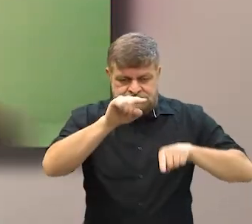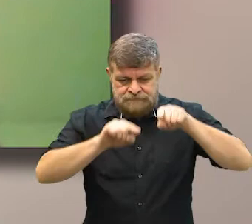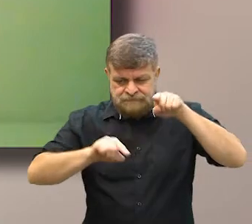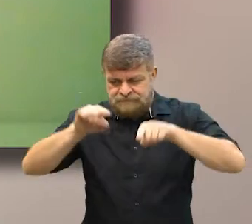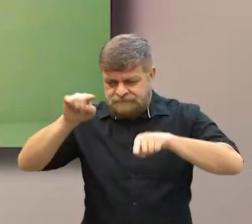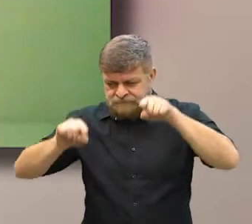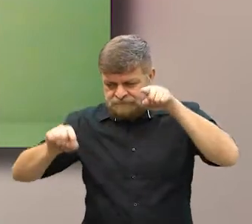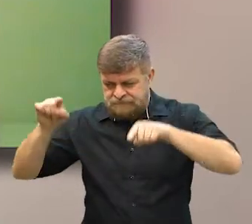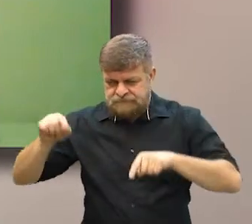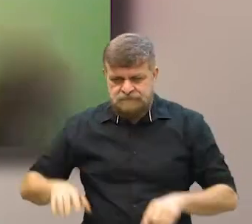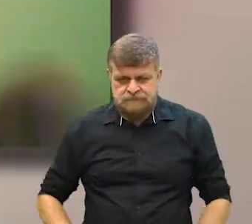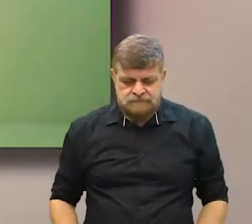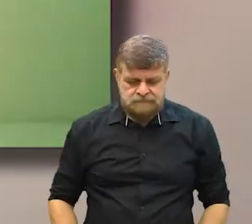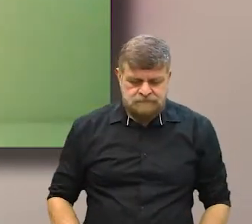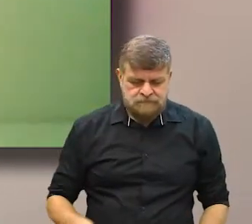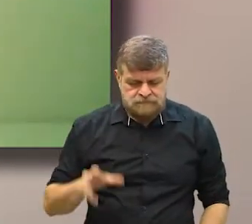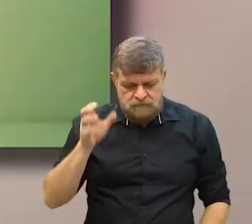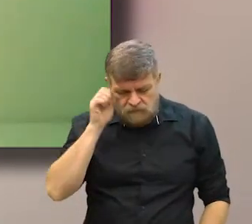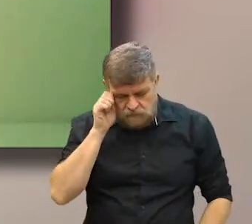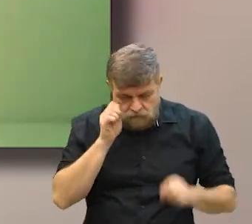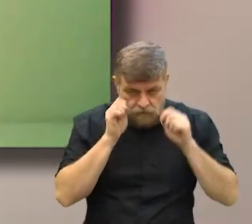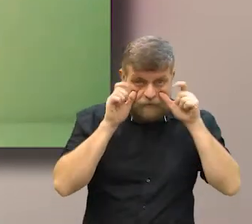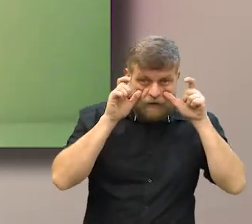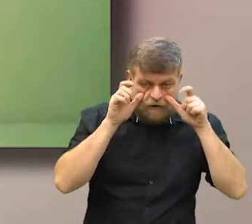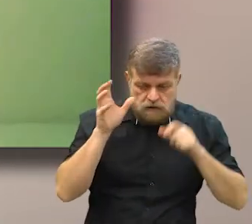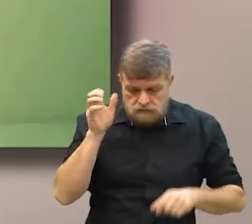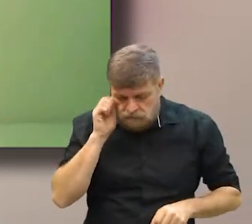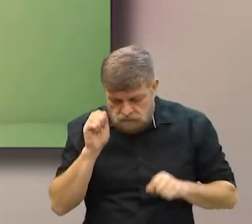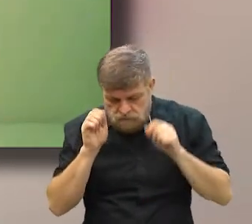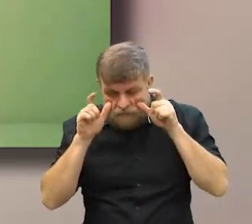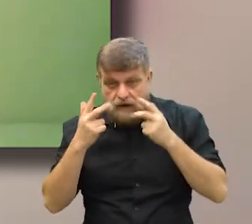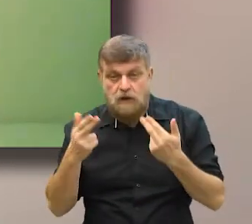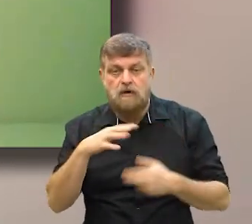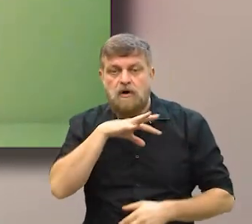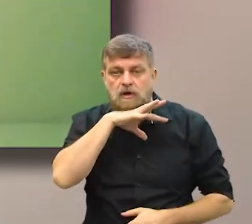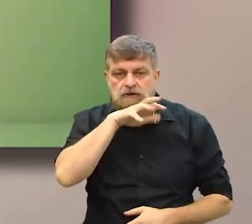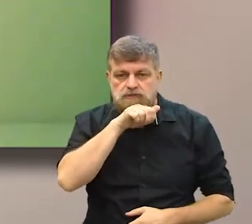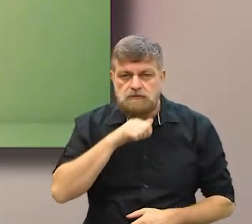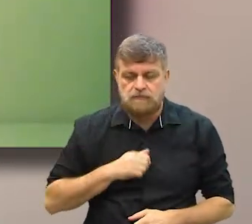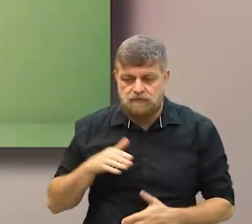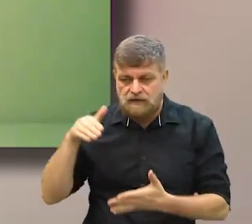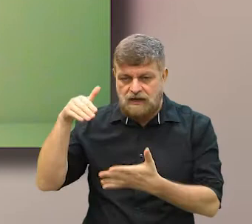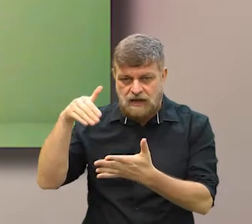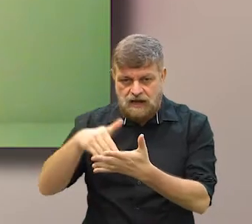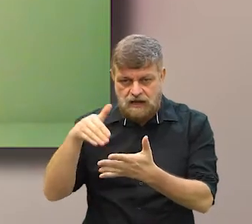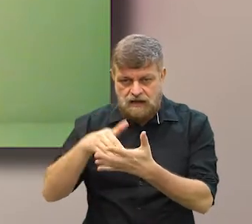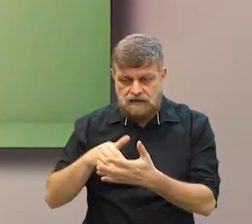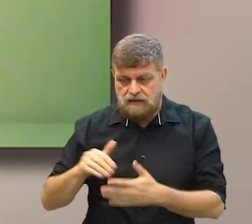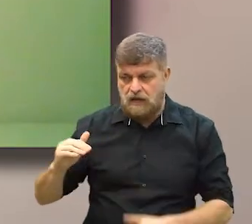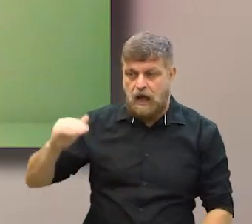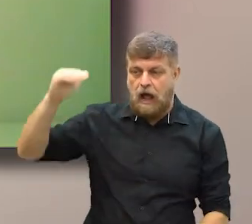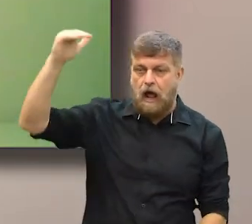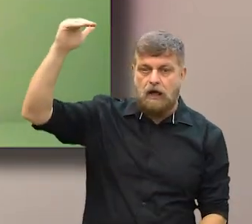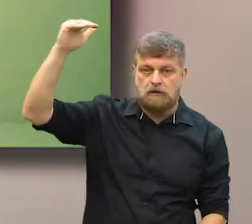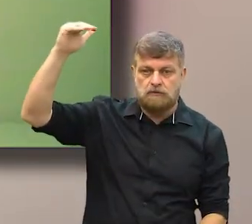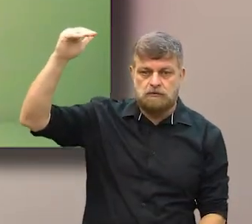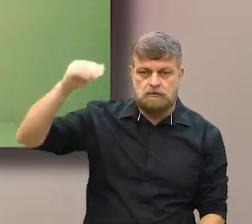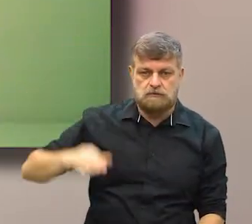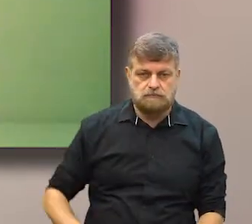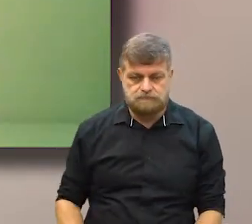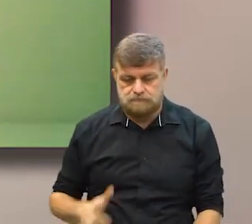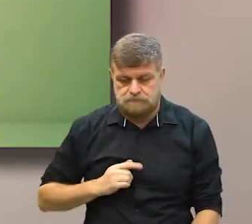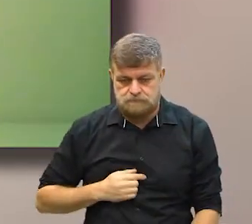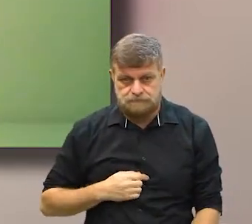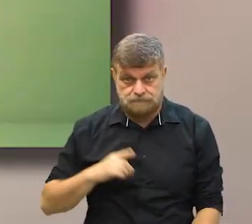que é um sono que dorme, acorda, dorme, acorda, dorme, acorda, igual do gatinho, do cachorrinho, até um sono com estilo mais de adulto,